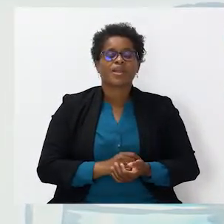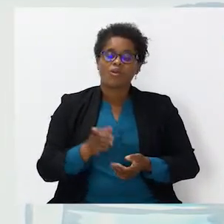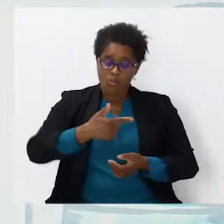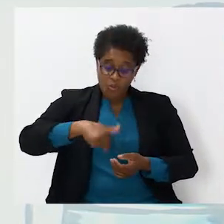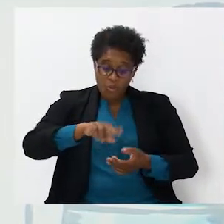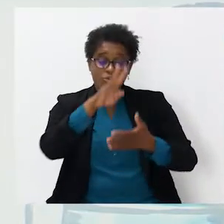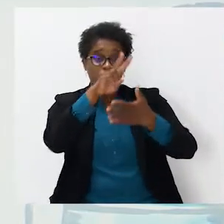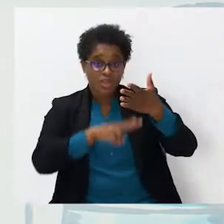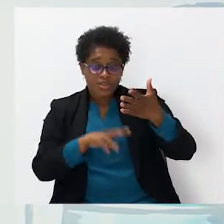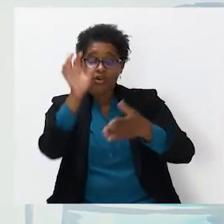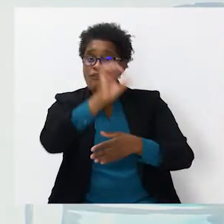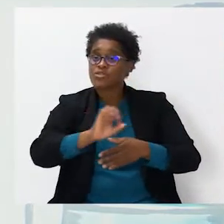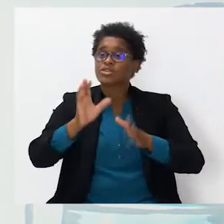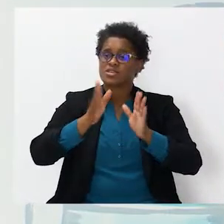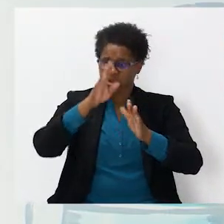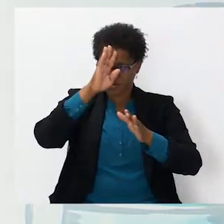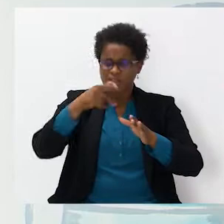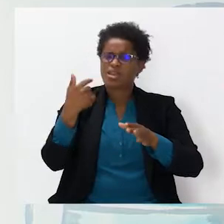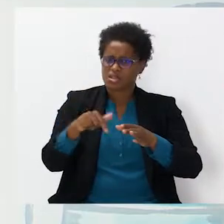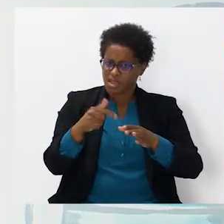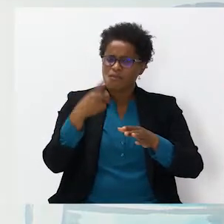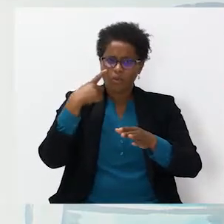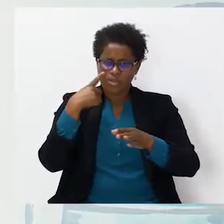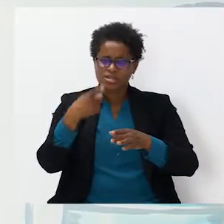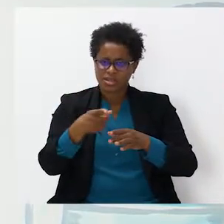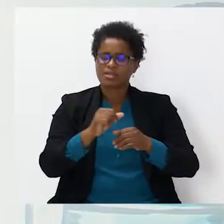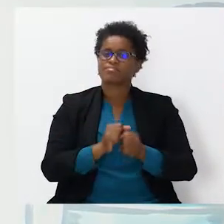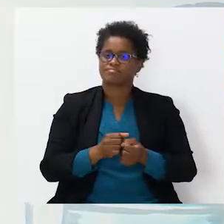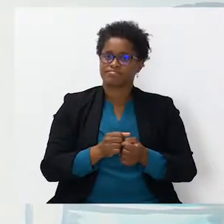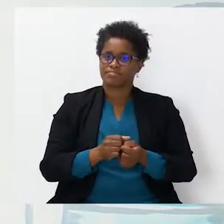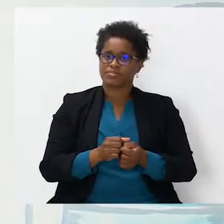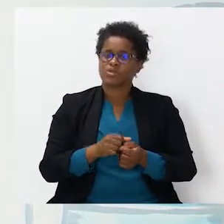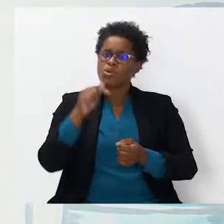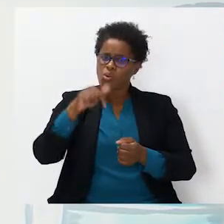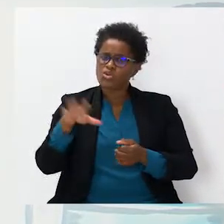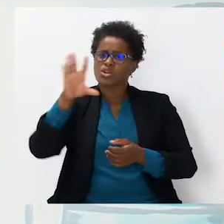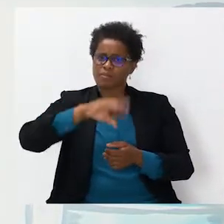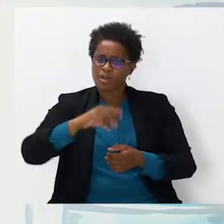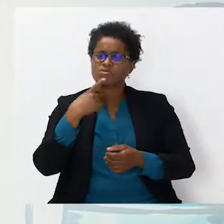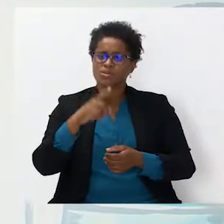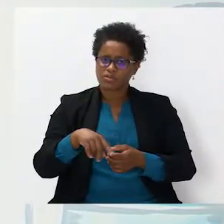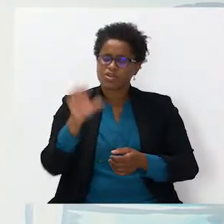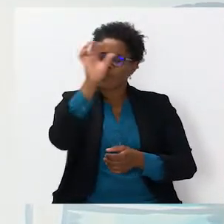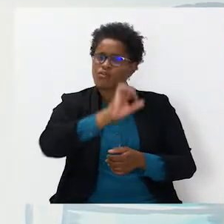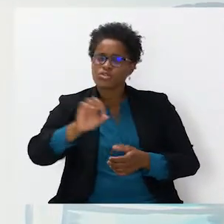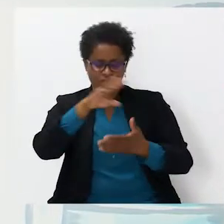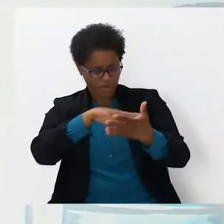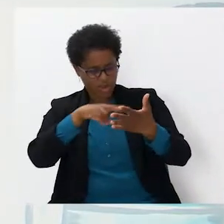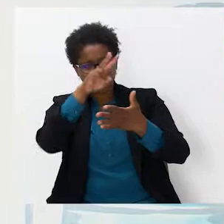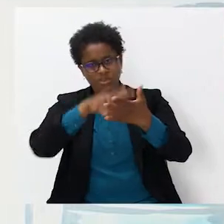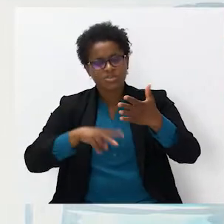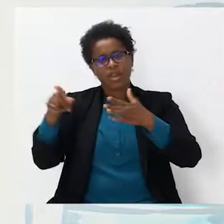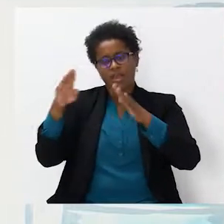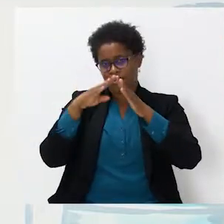nosso texto, vocês já devem conhecer, senão hoje mais vezes vocês vão ler o texto em